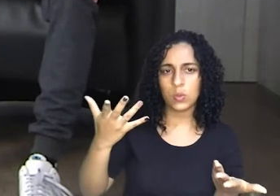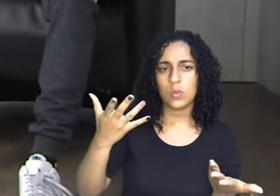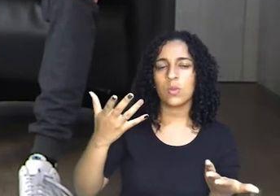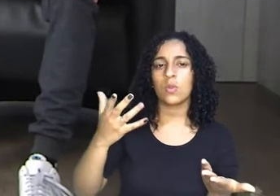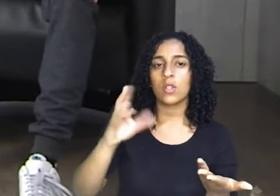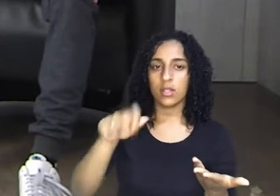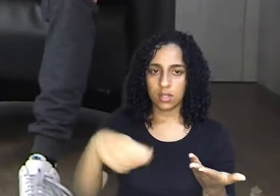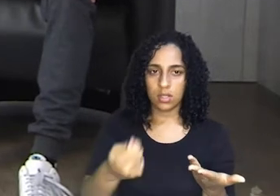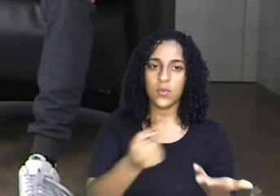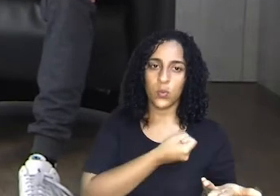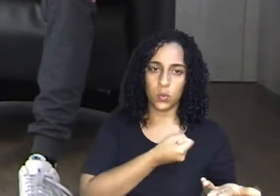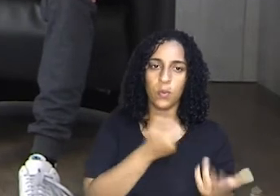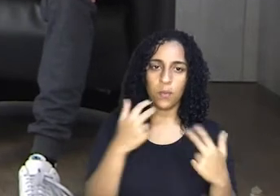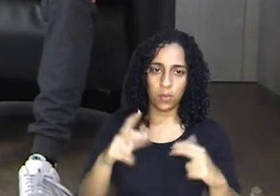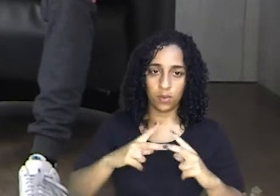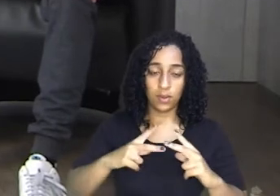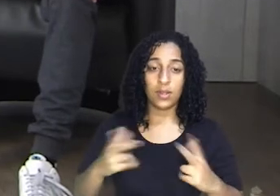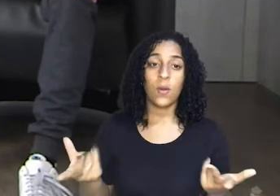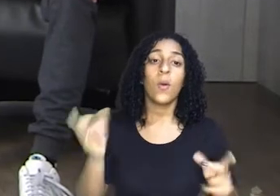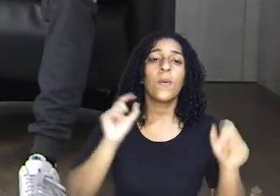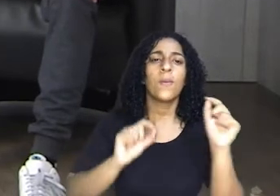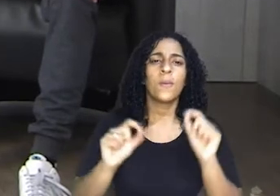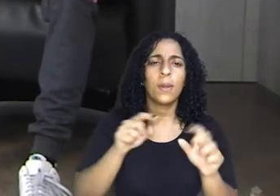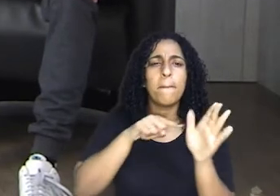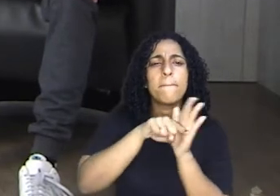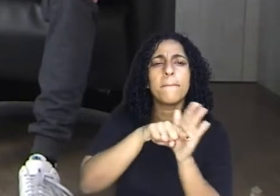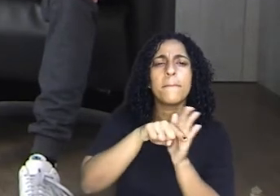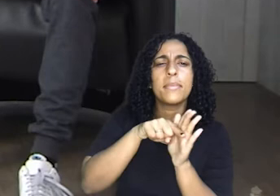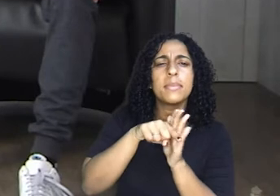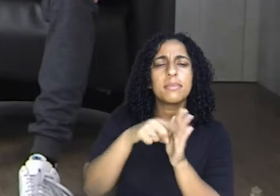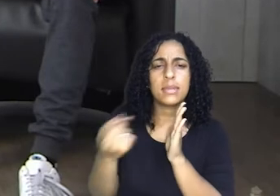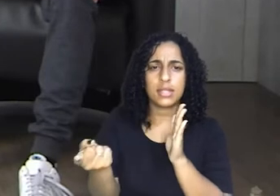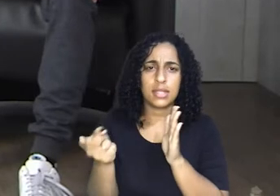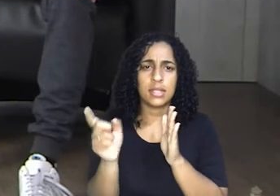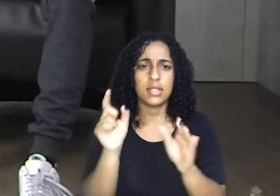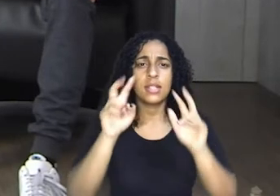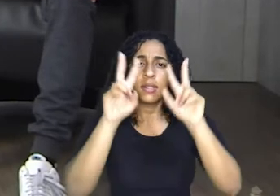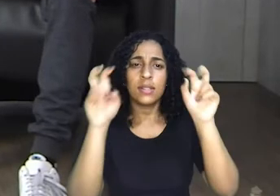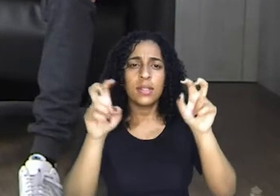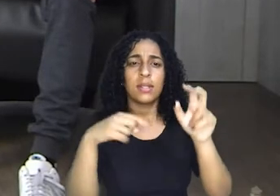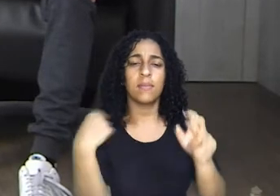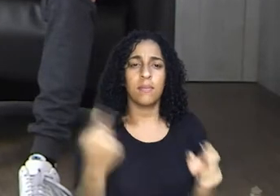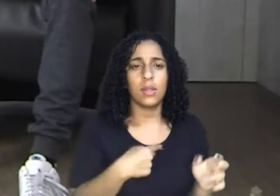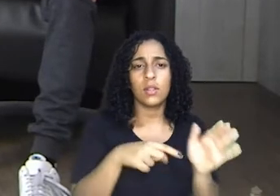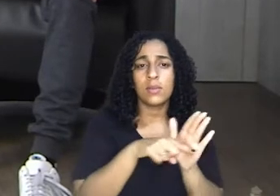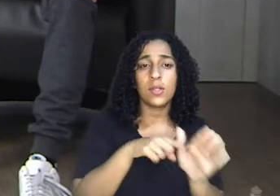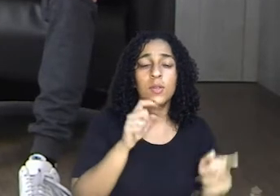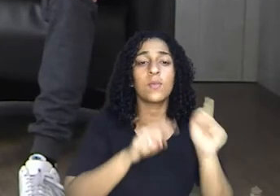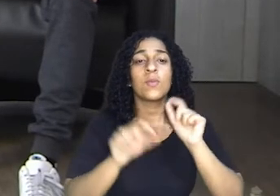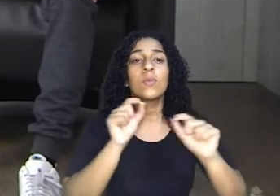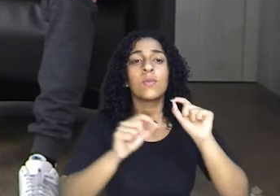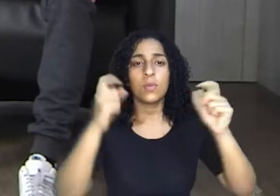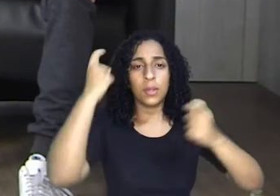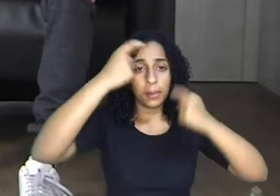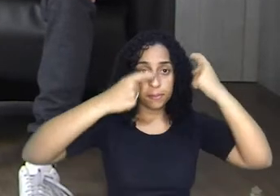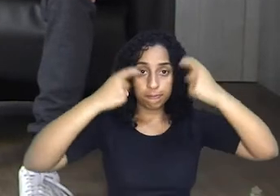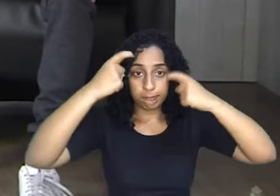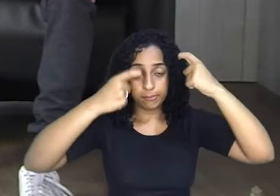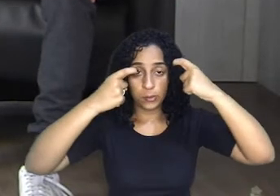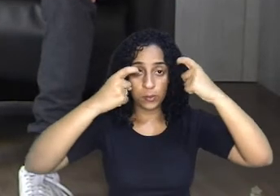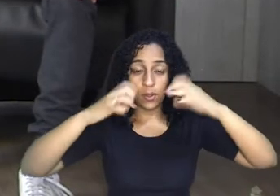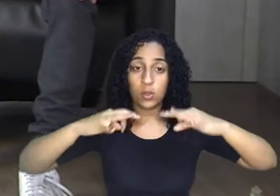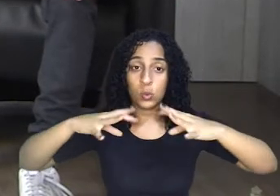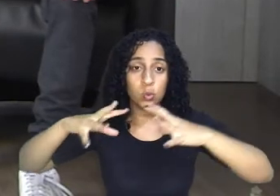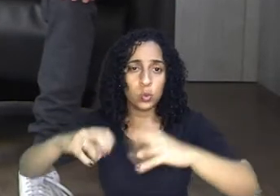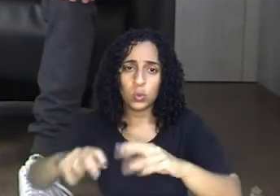digo de novo são os nossos dados de pesquisa os temas que nós pesquisando se preocupa isso